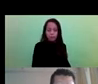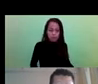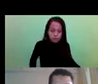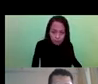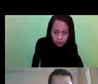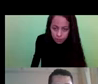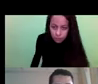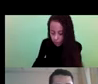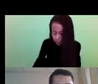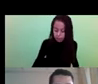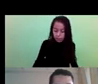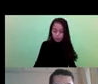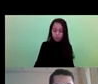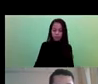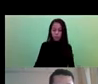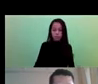Então,